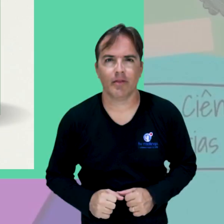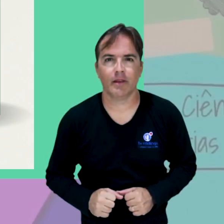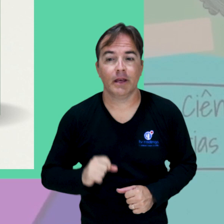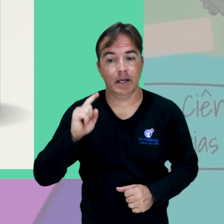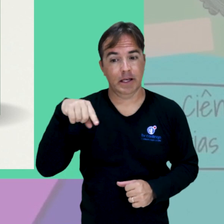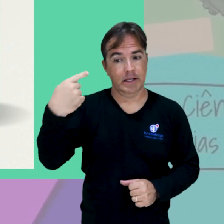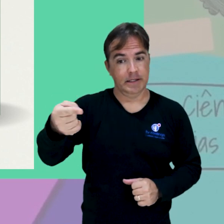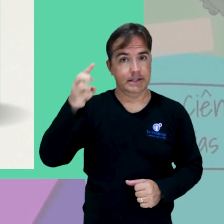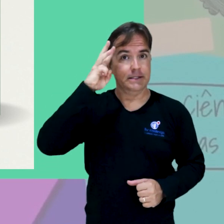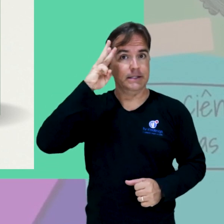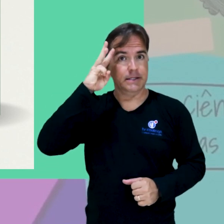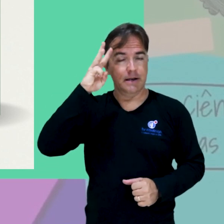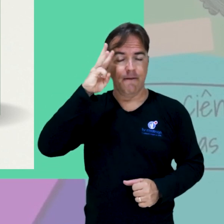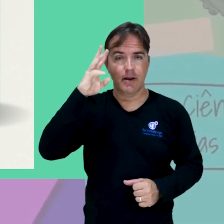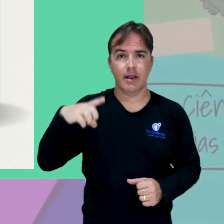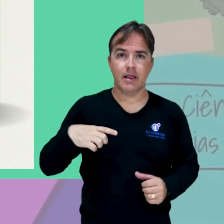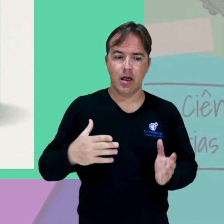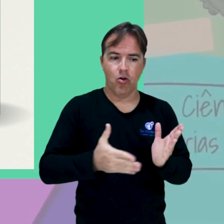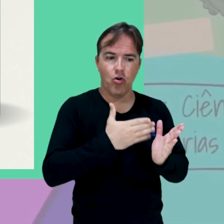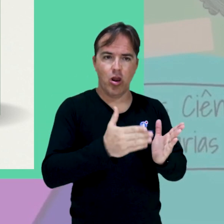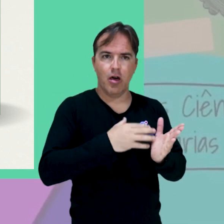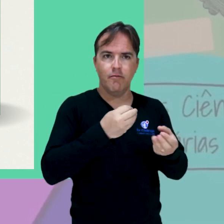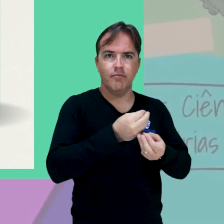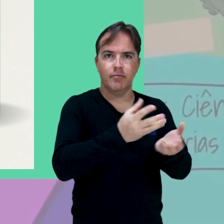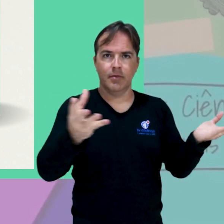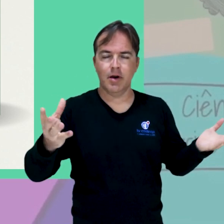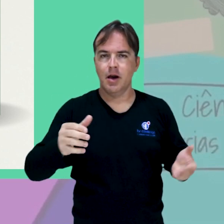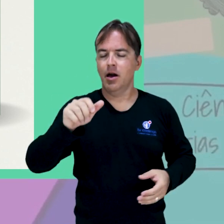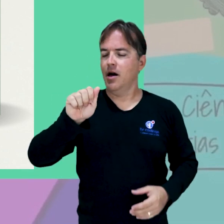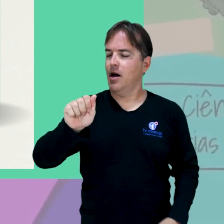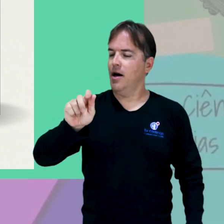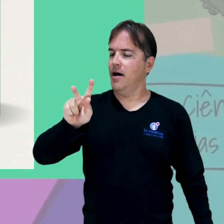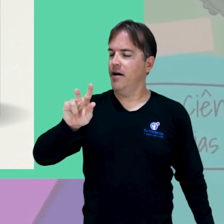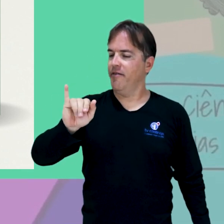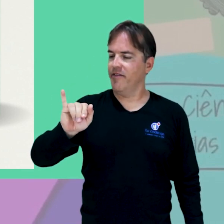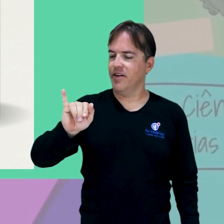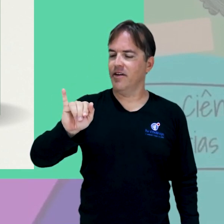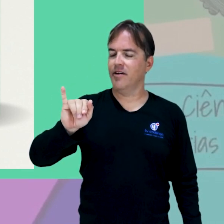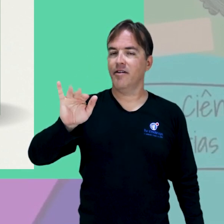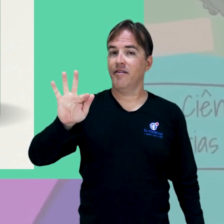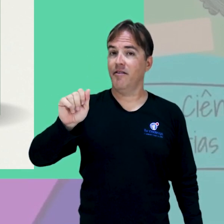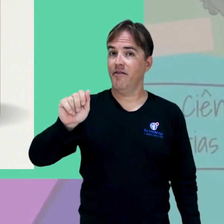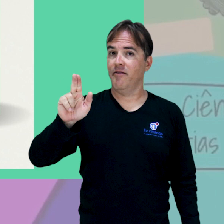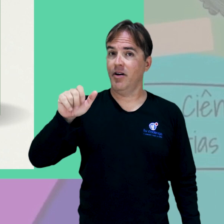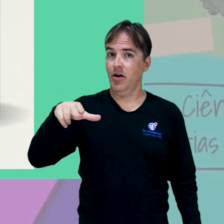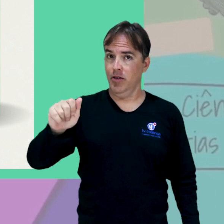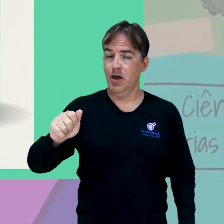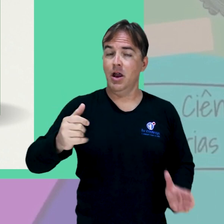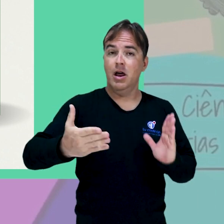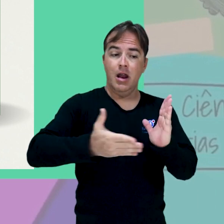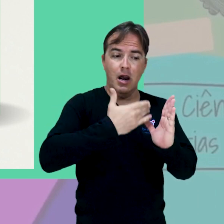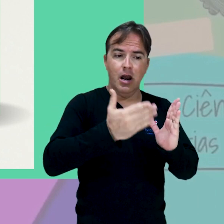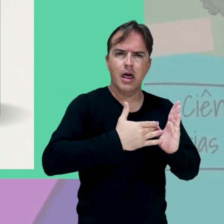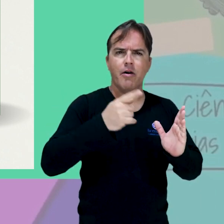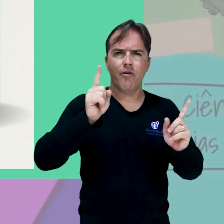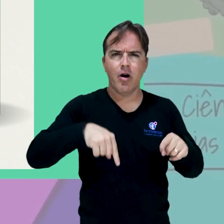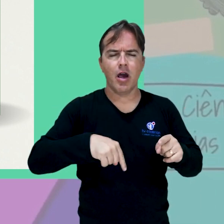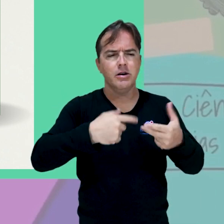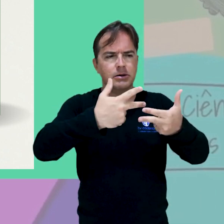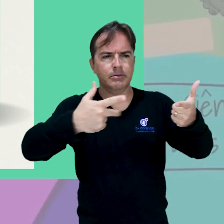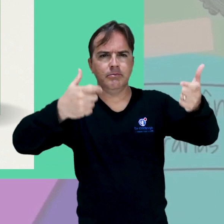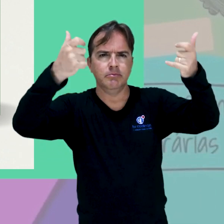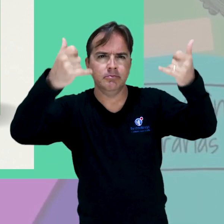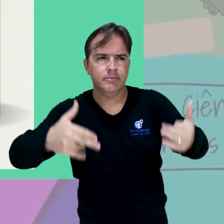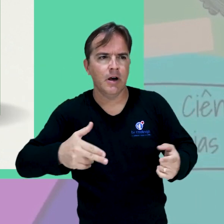Na próxima terça-feira tem o lançamento do livro Avifauna. A obra reúne dados do monitoramento de aves,